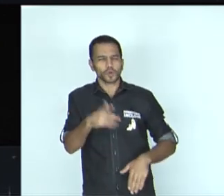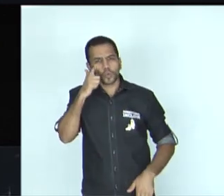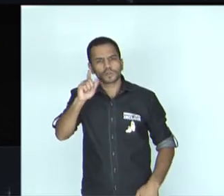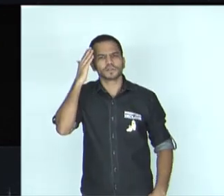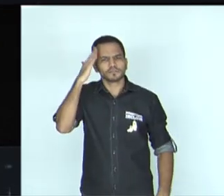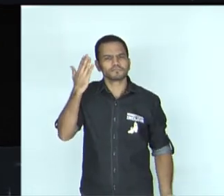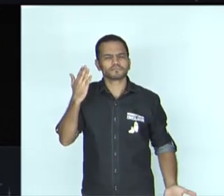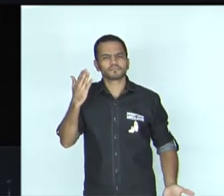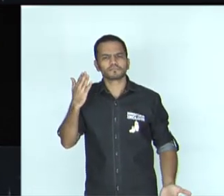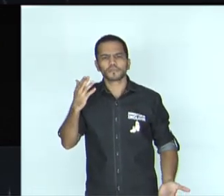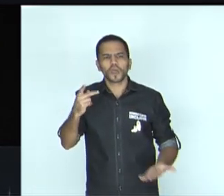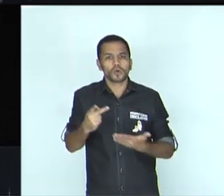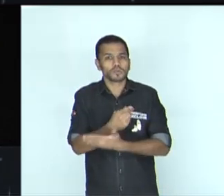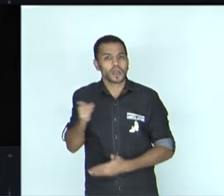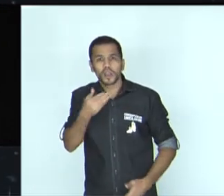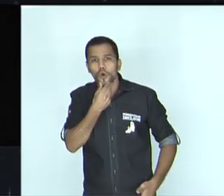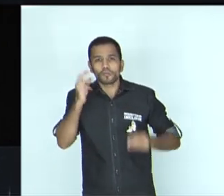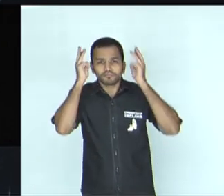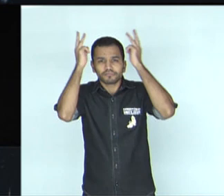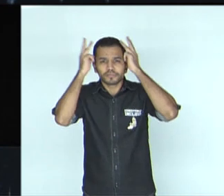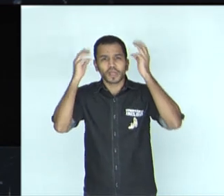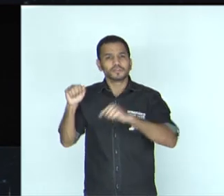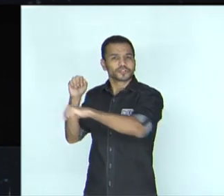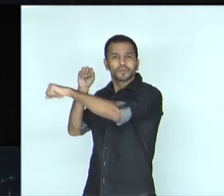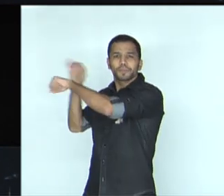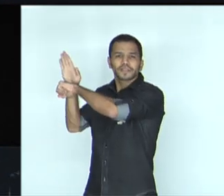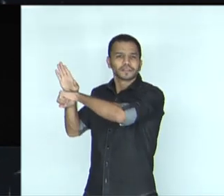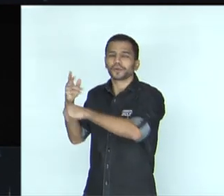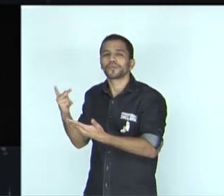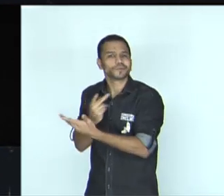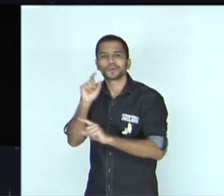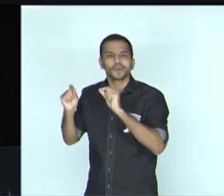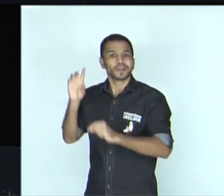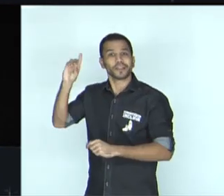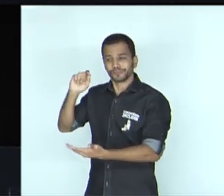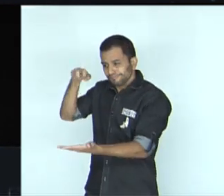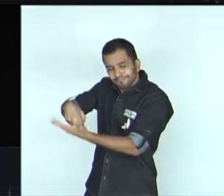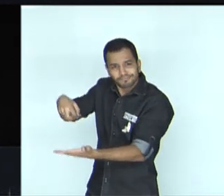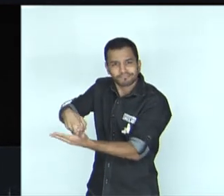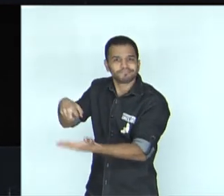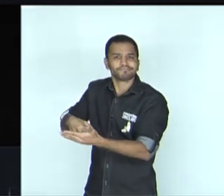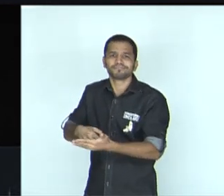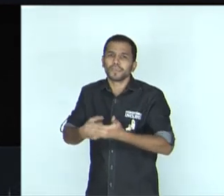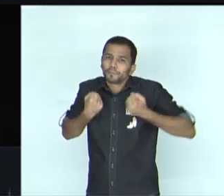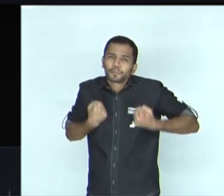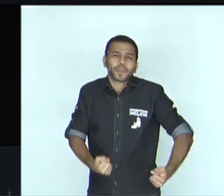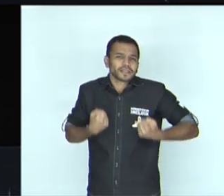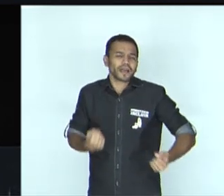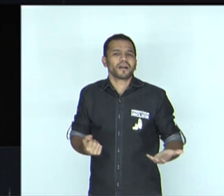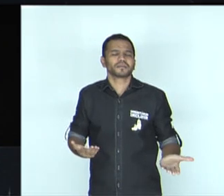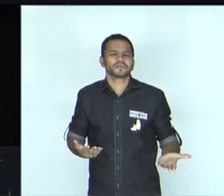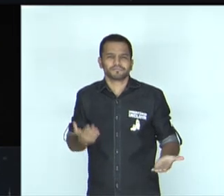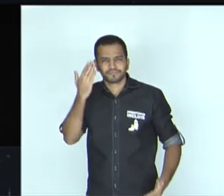Quantas pessoas que estão com doenças psicossomáticas fazem um exame, ninguém entende. Por que que ele está com febre? Por que que